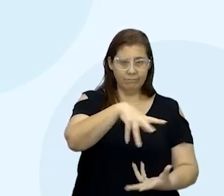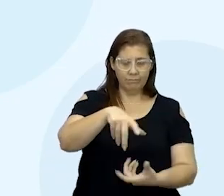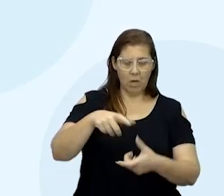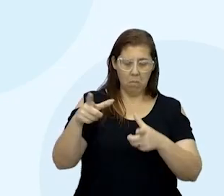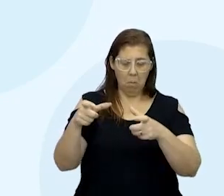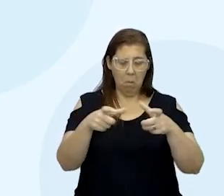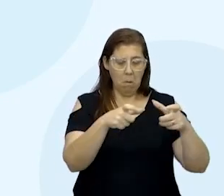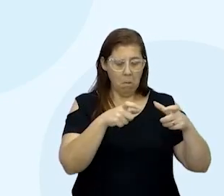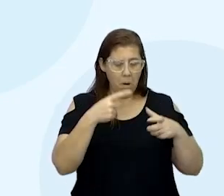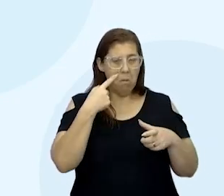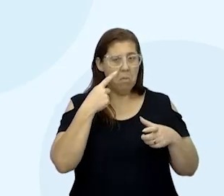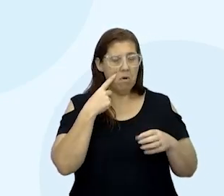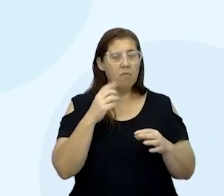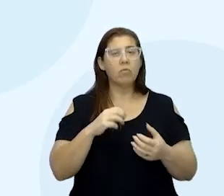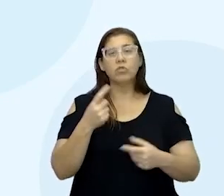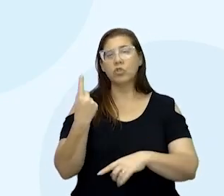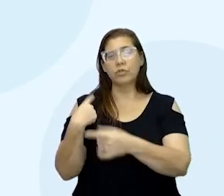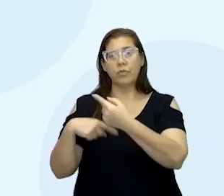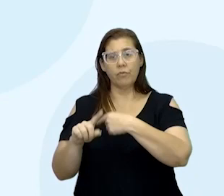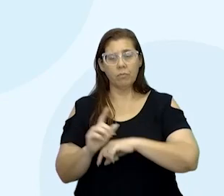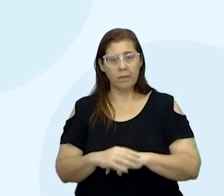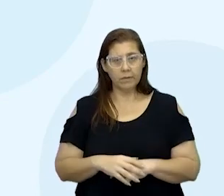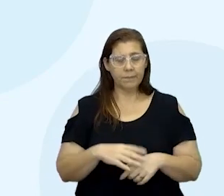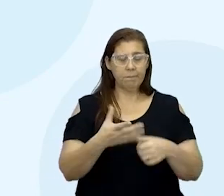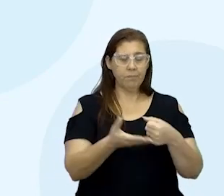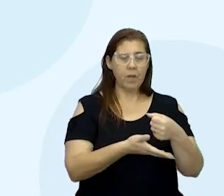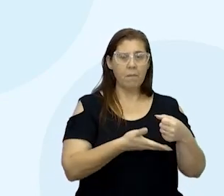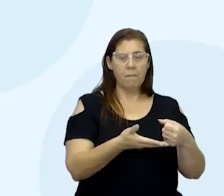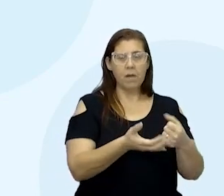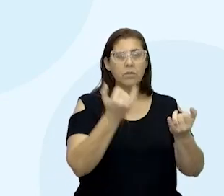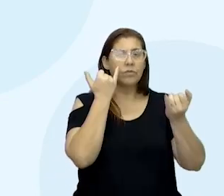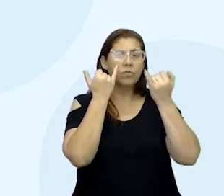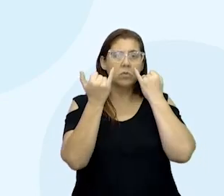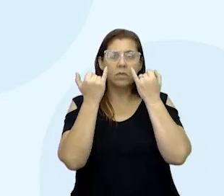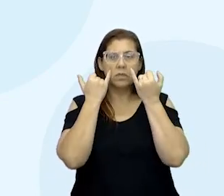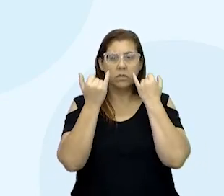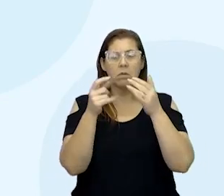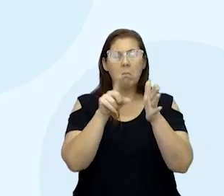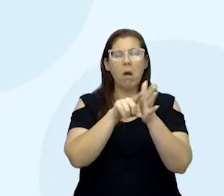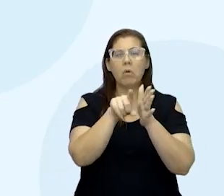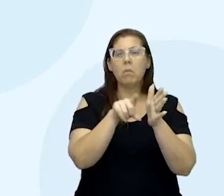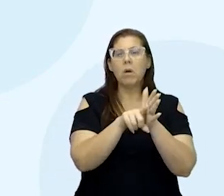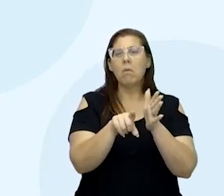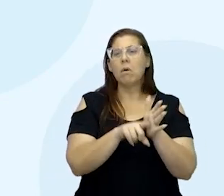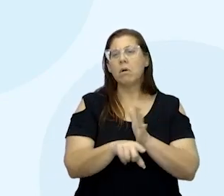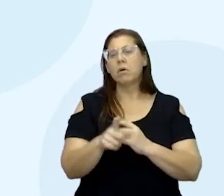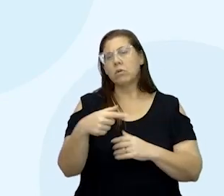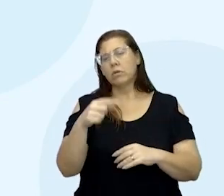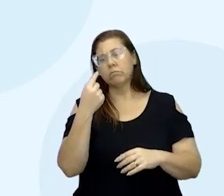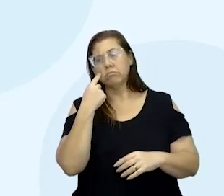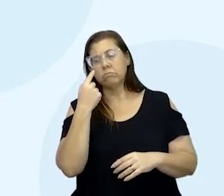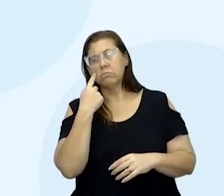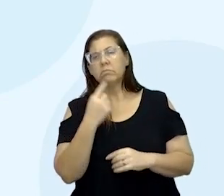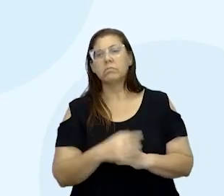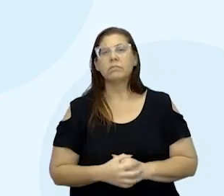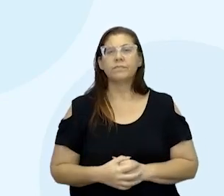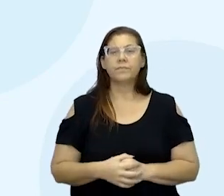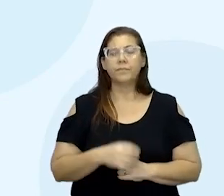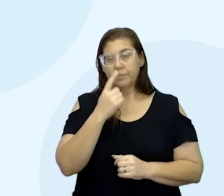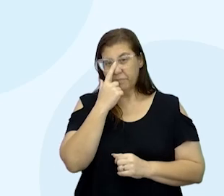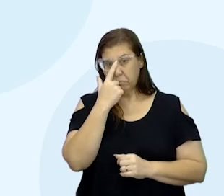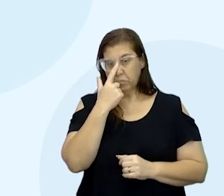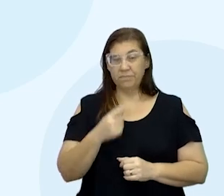nossa base de informação territorial, né, com os dados e as perguntas que a gente vai levantar. Vamos